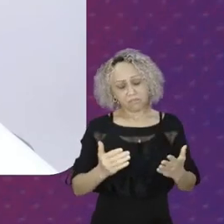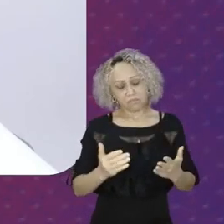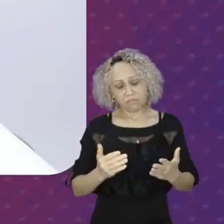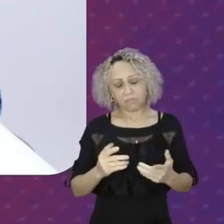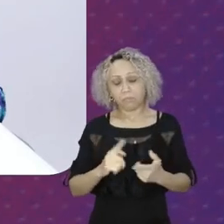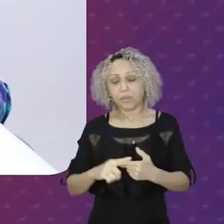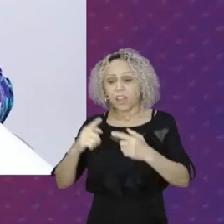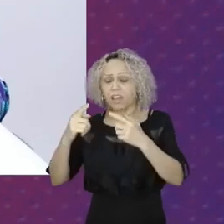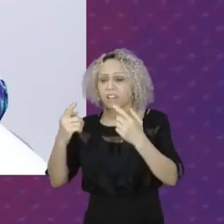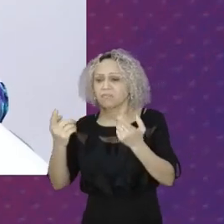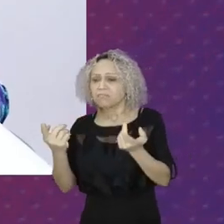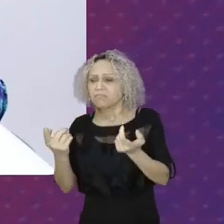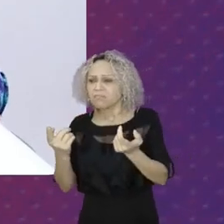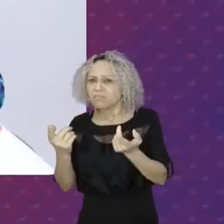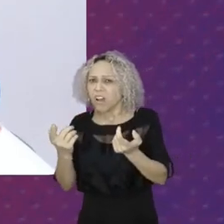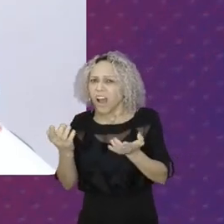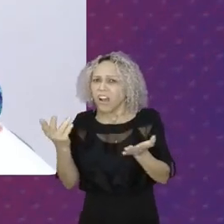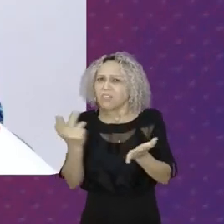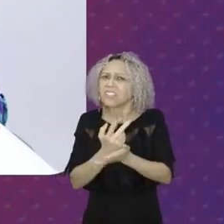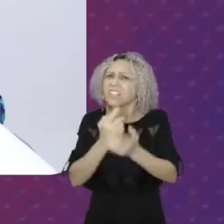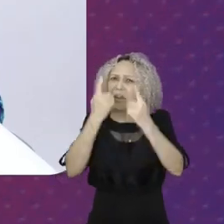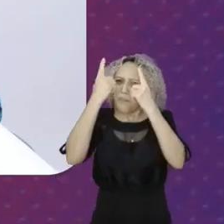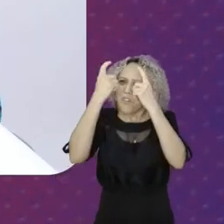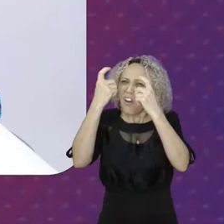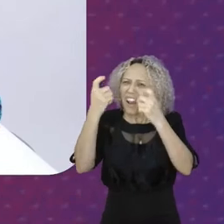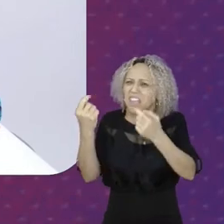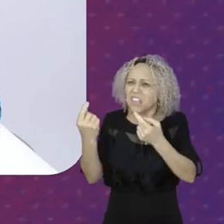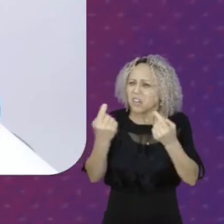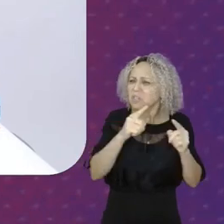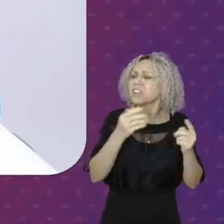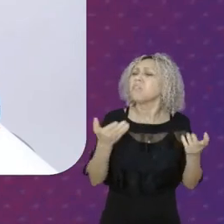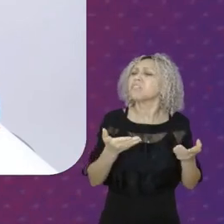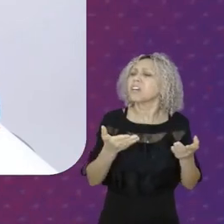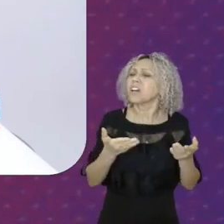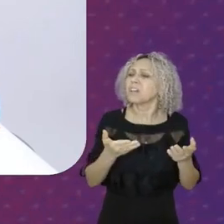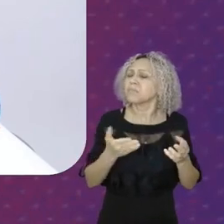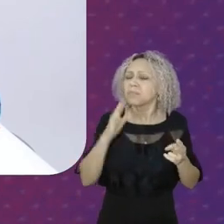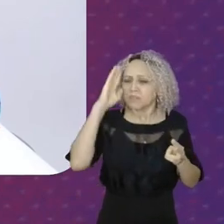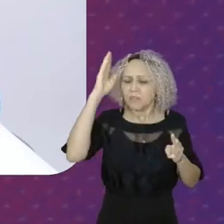são contra os negros, as mulheres e os índios.